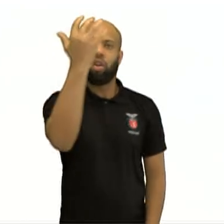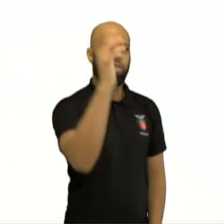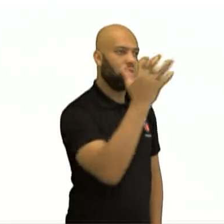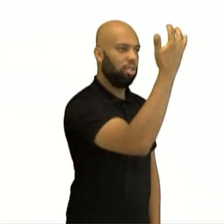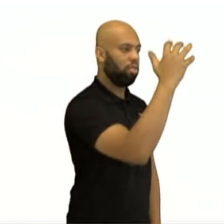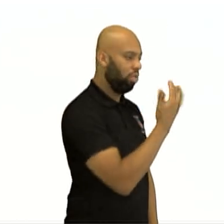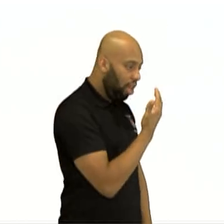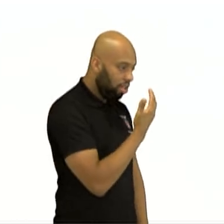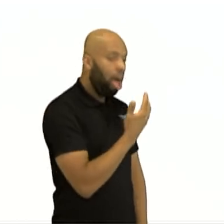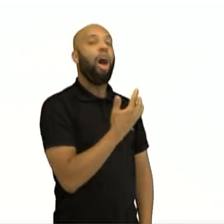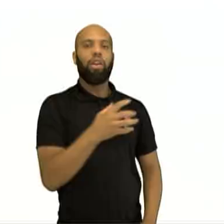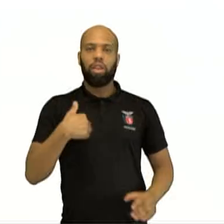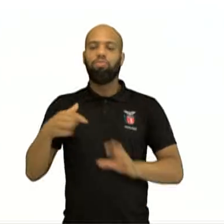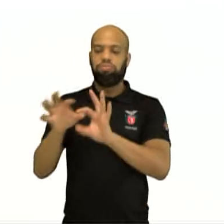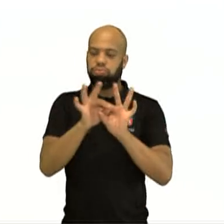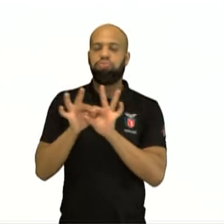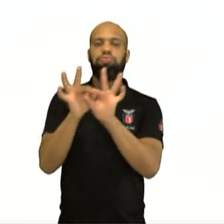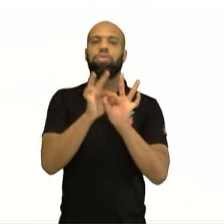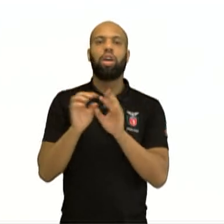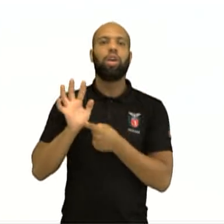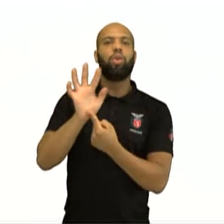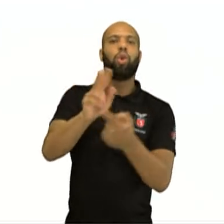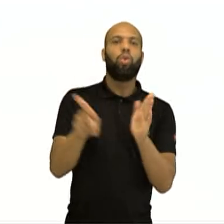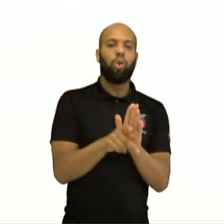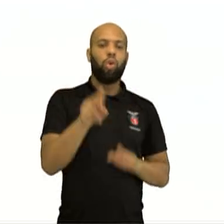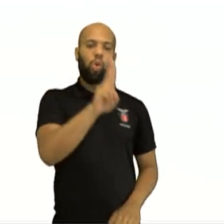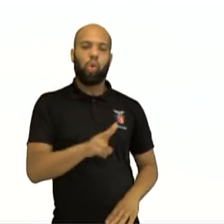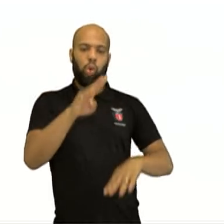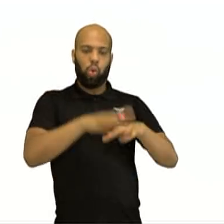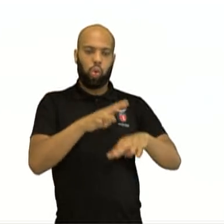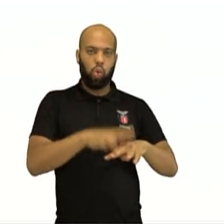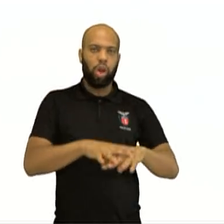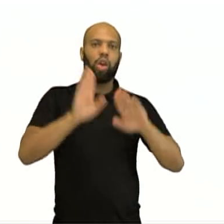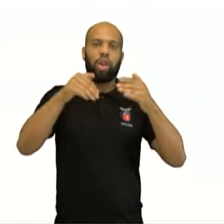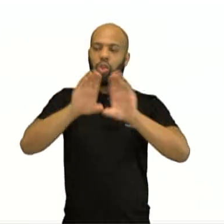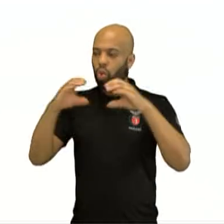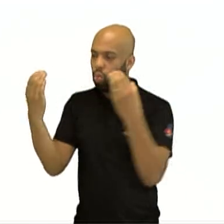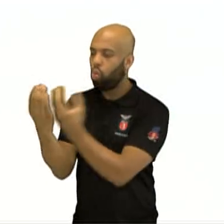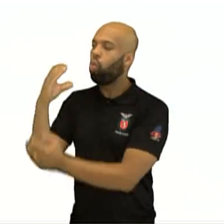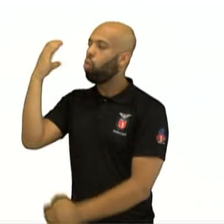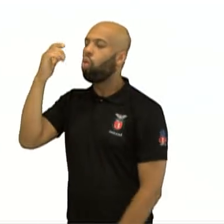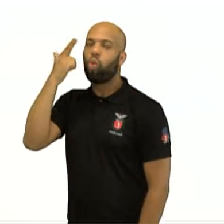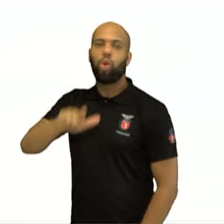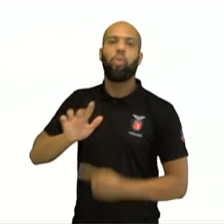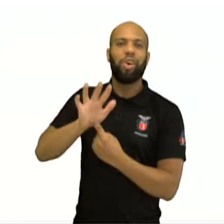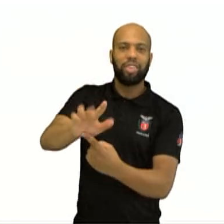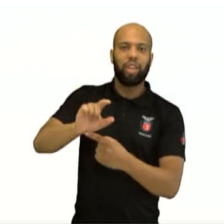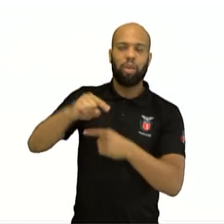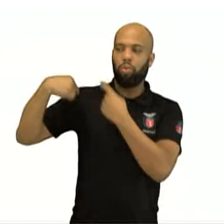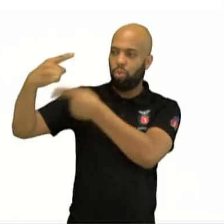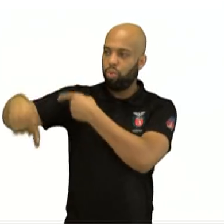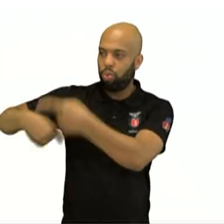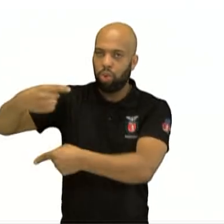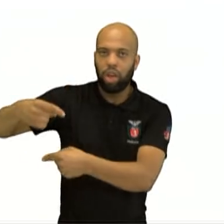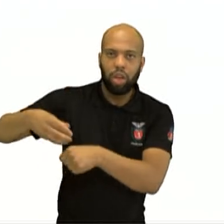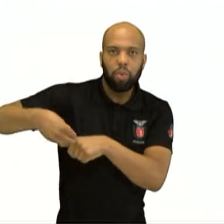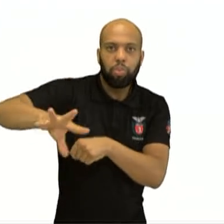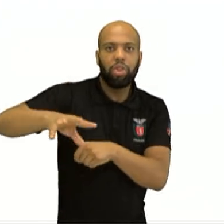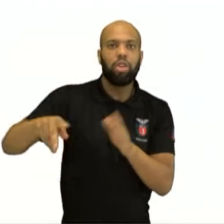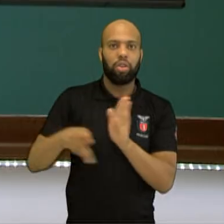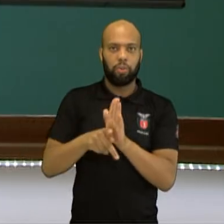isso permite justamente que a comunidade científica consiga lidar melhor e dar continuidade a uma